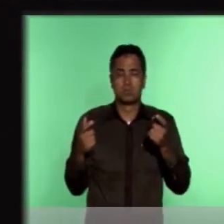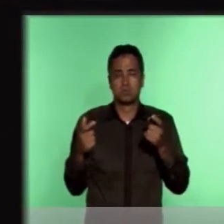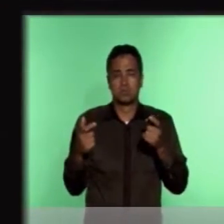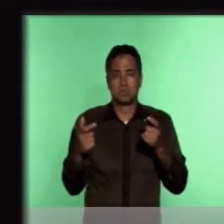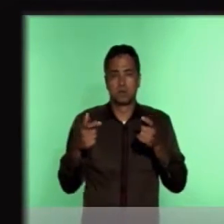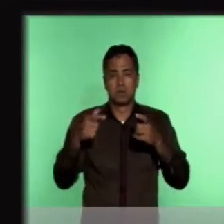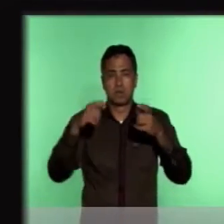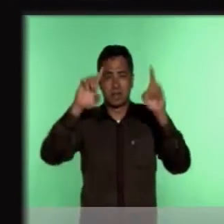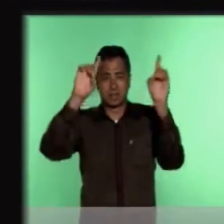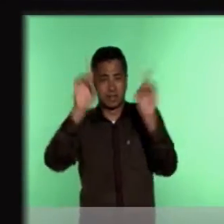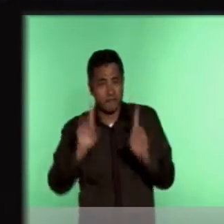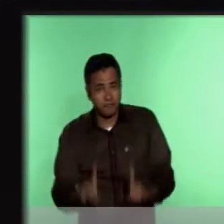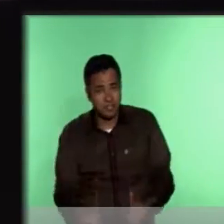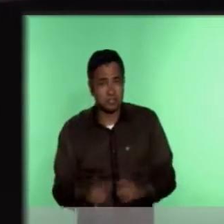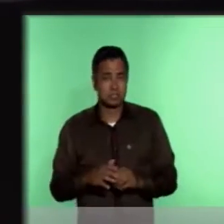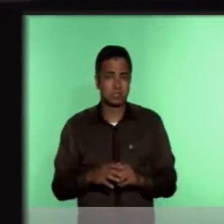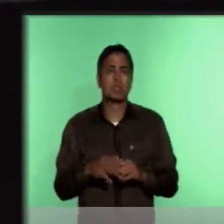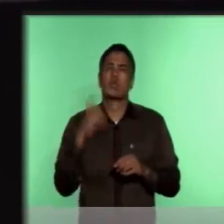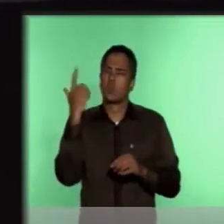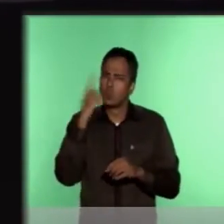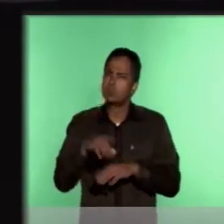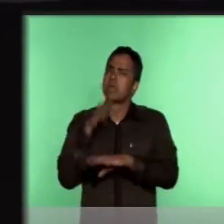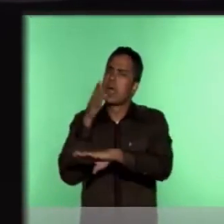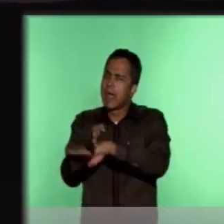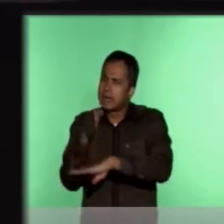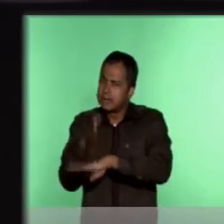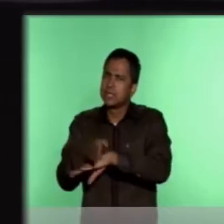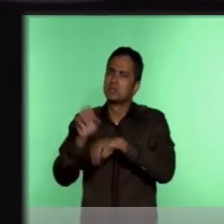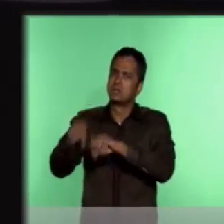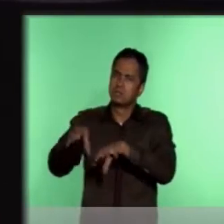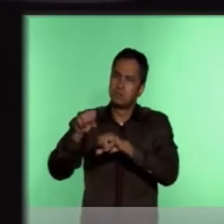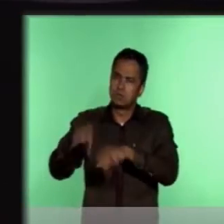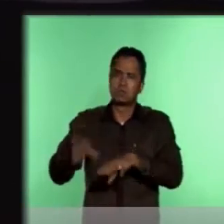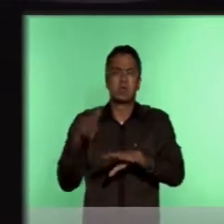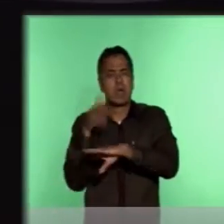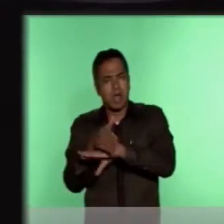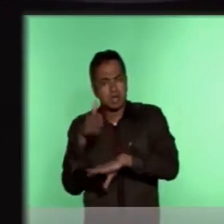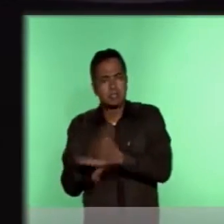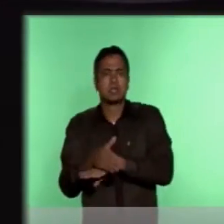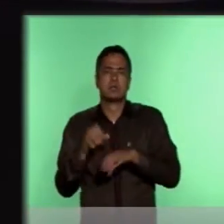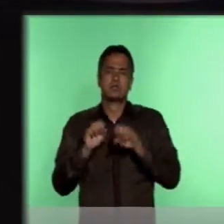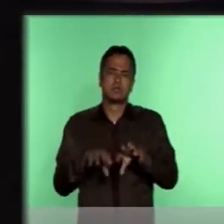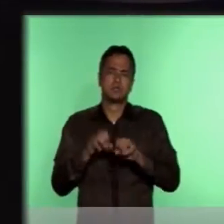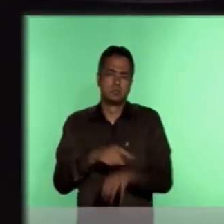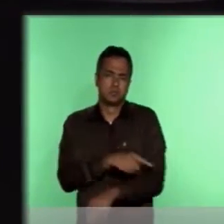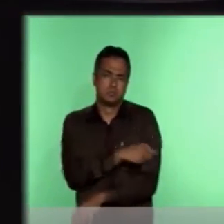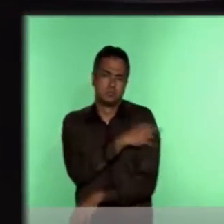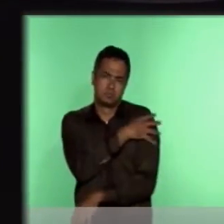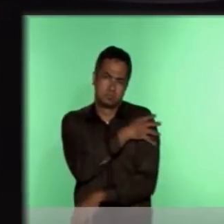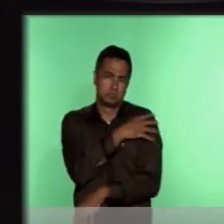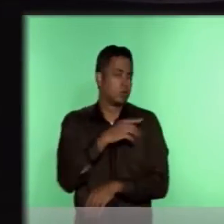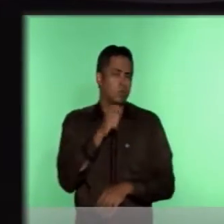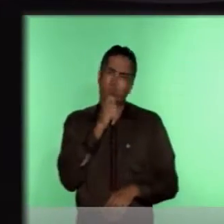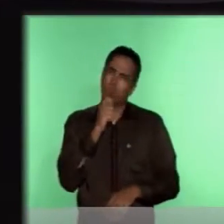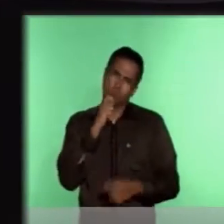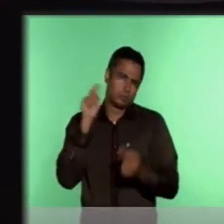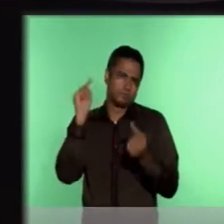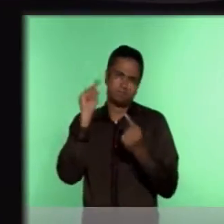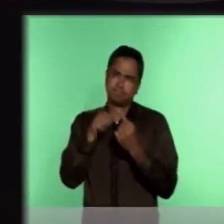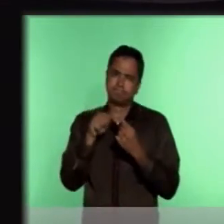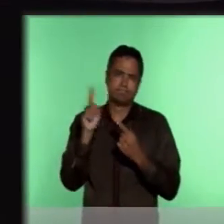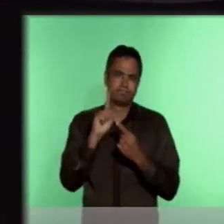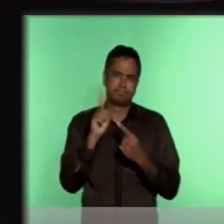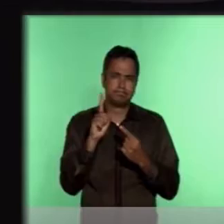ensino fundamental. Esse é um desafio que ainda não foi cumprido. Nesse sentido, eu considero que essa meta foi